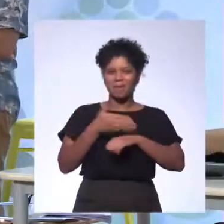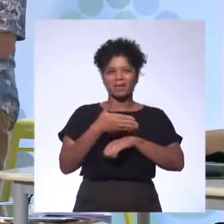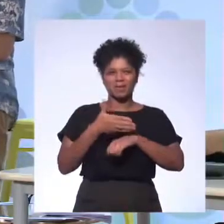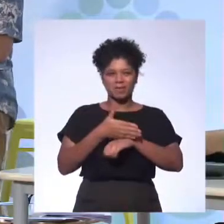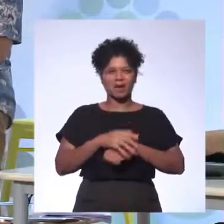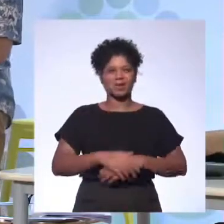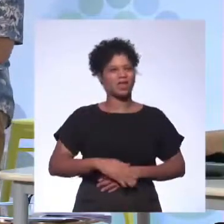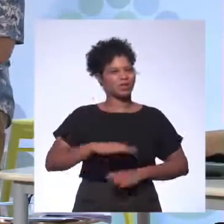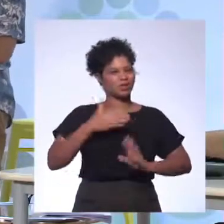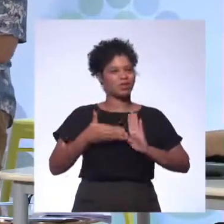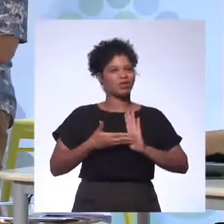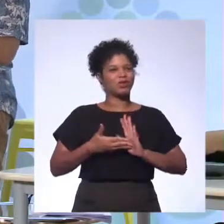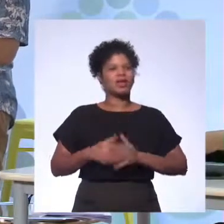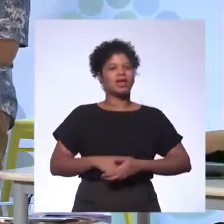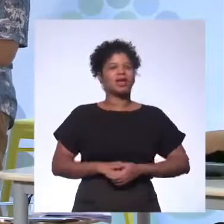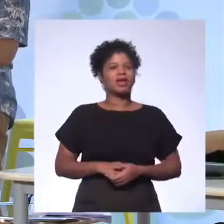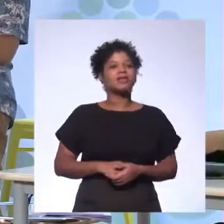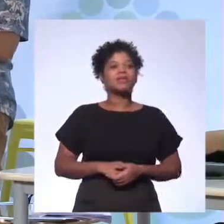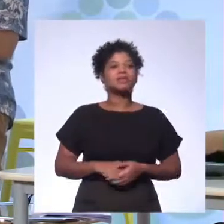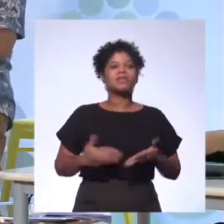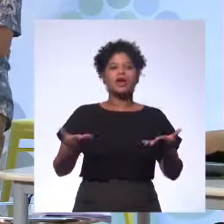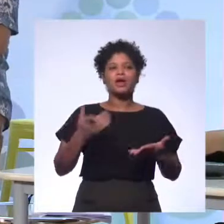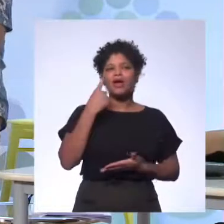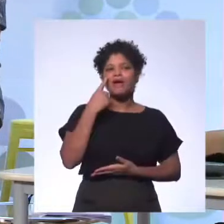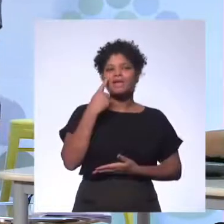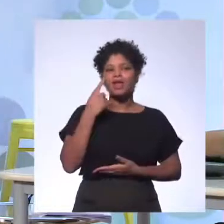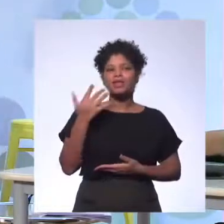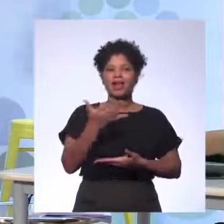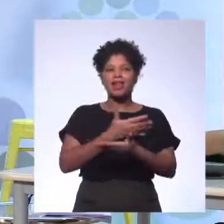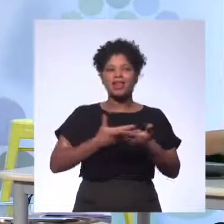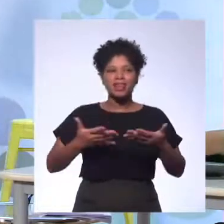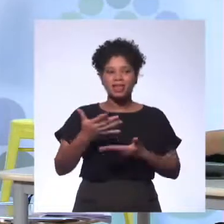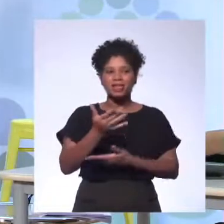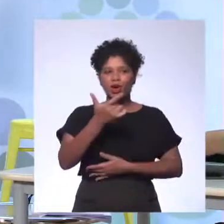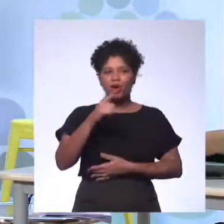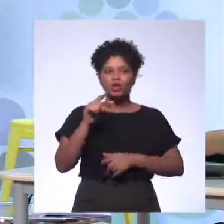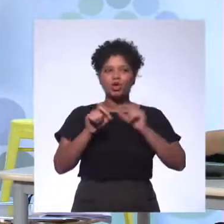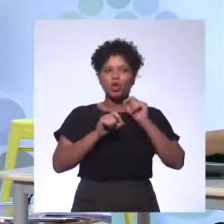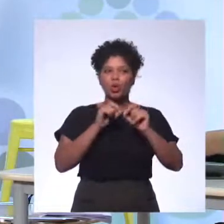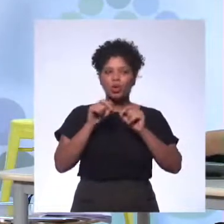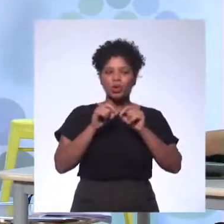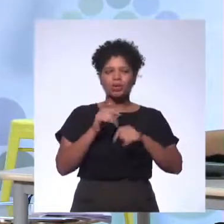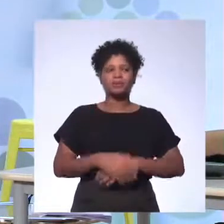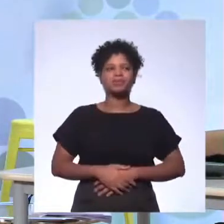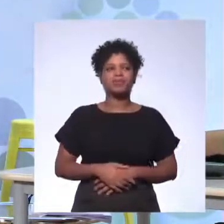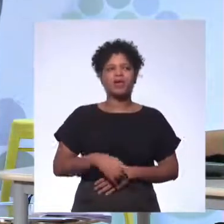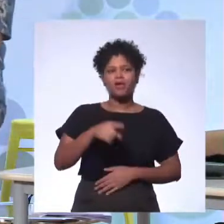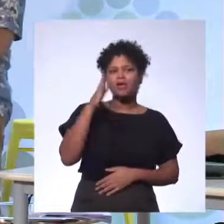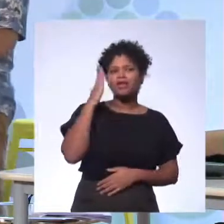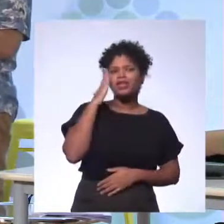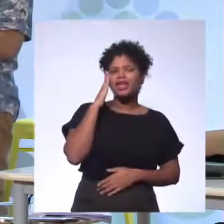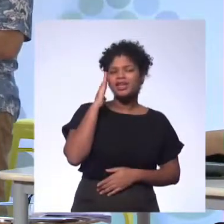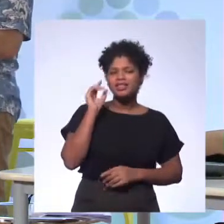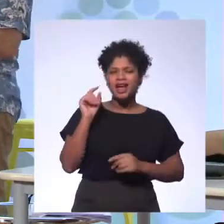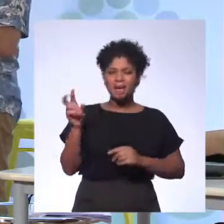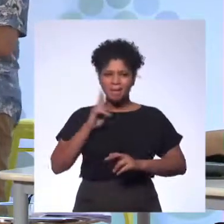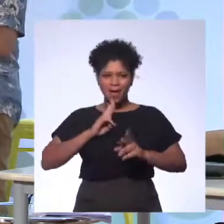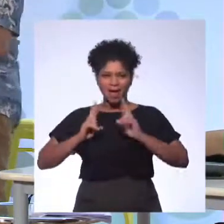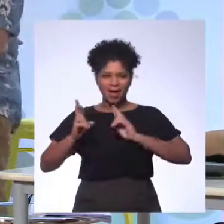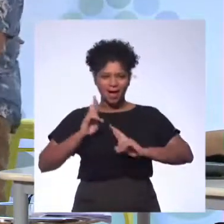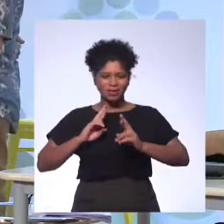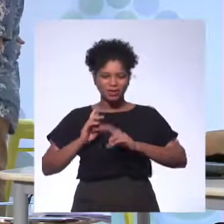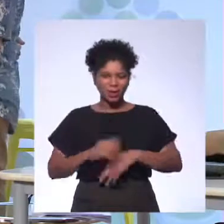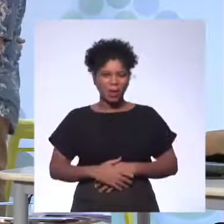de todos aí e continuando aqui né Nós temos você saberia dizer